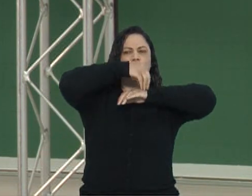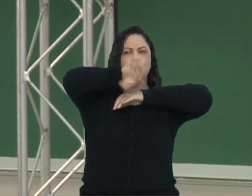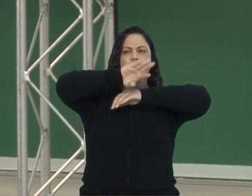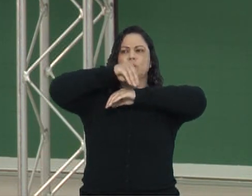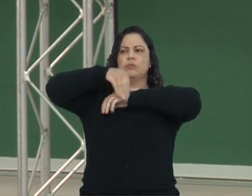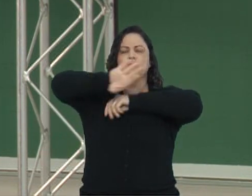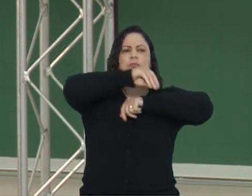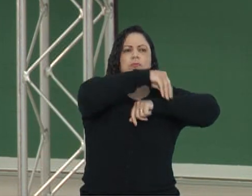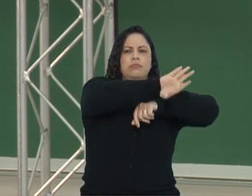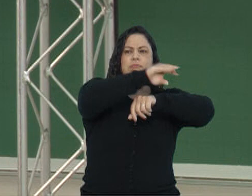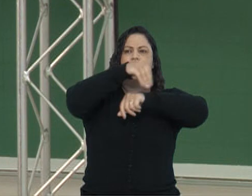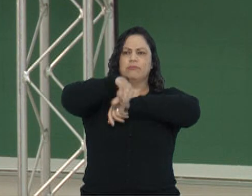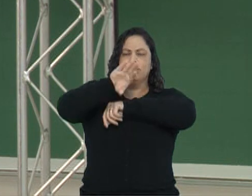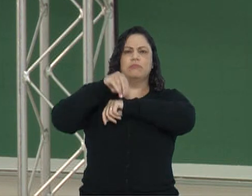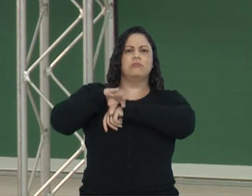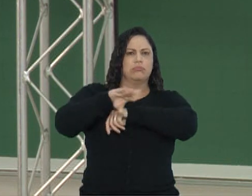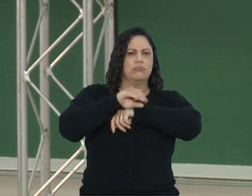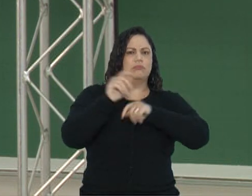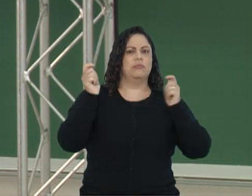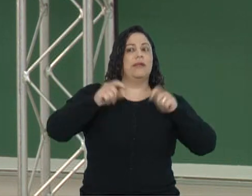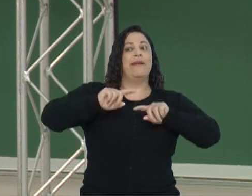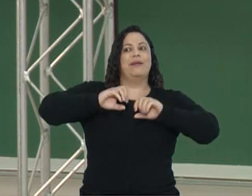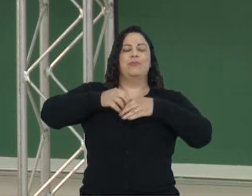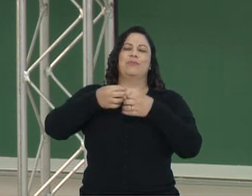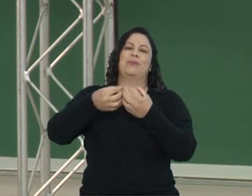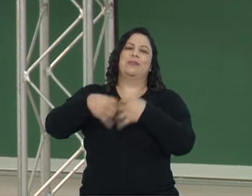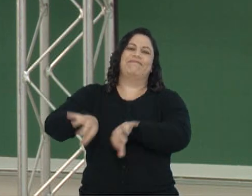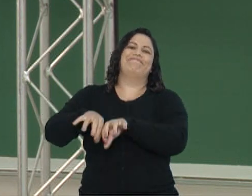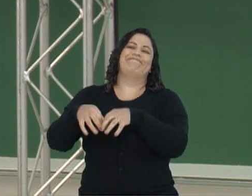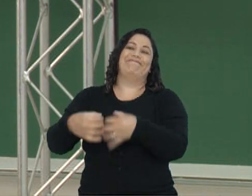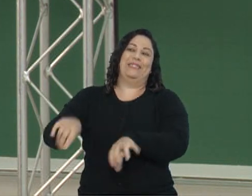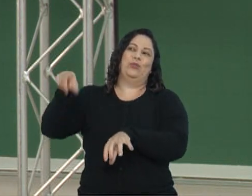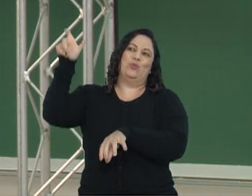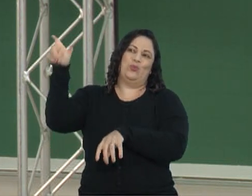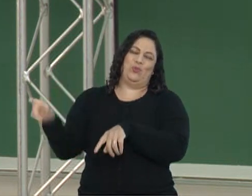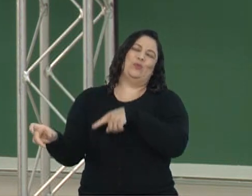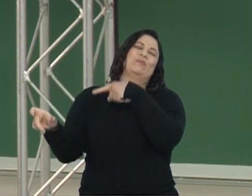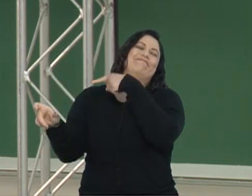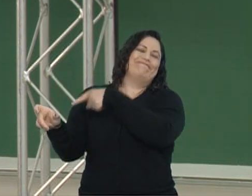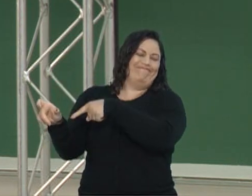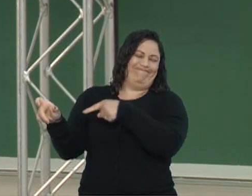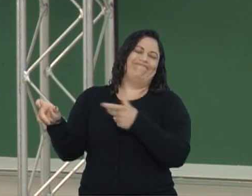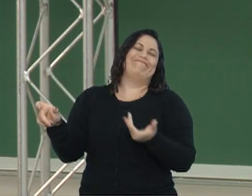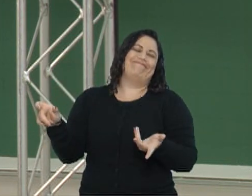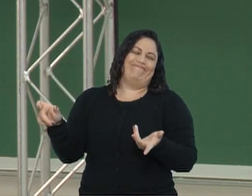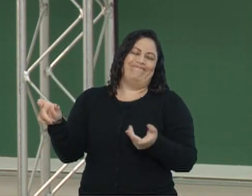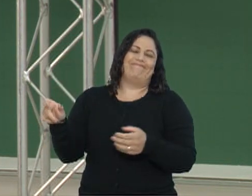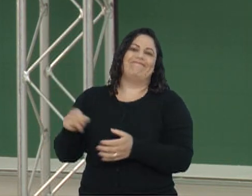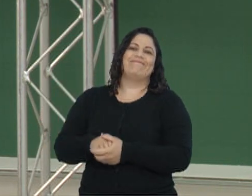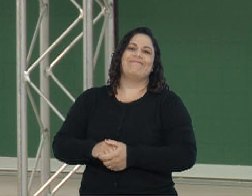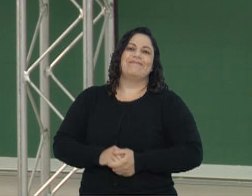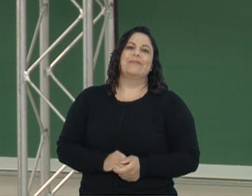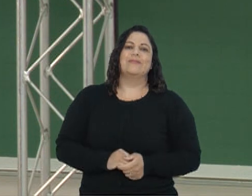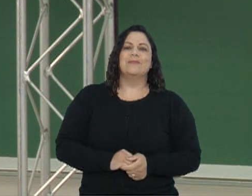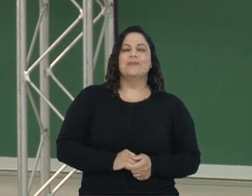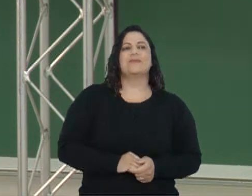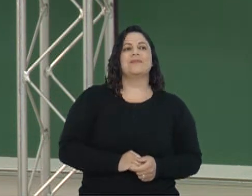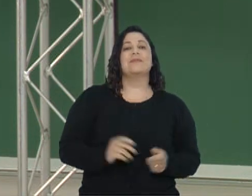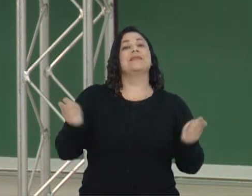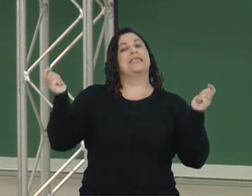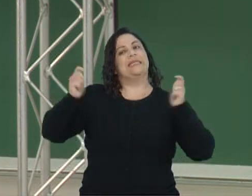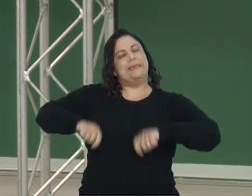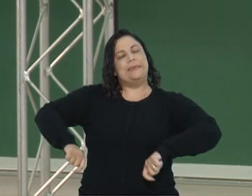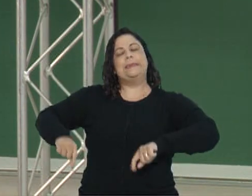maneiras coerentes, ela pode ser prejudicial, pois fará a crítica necessária ao sistema de governo. Então, a